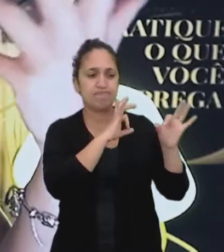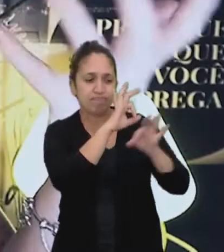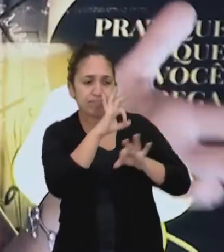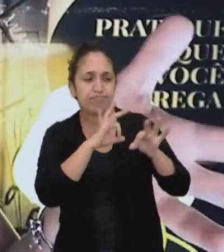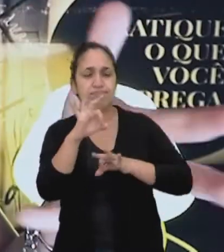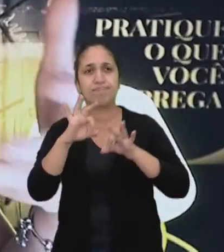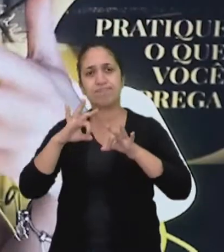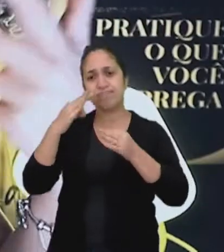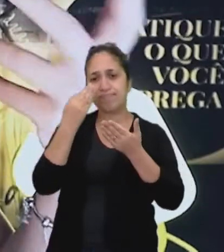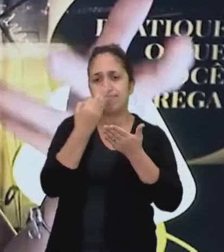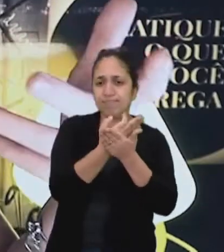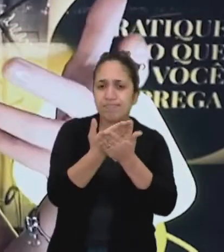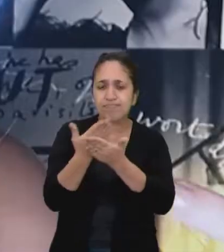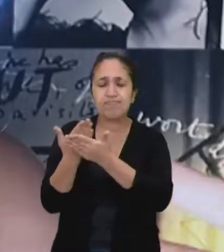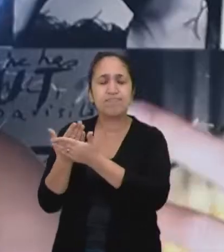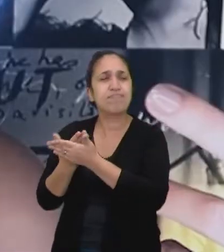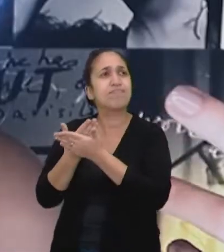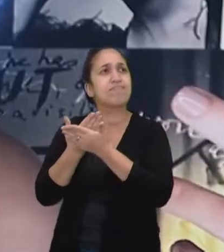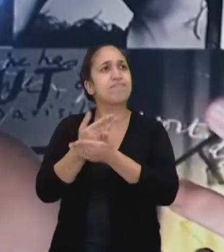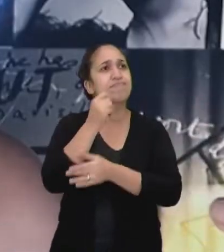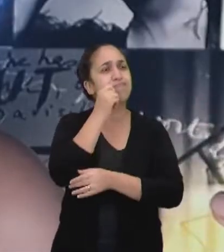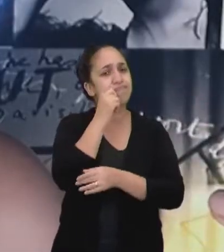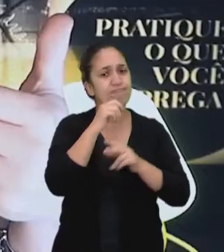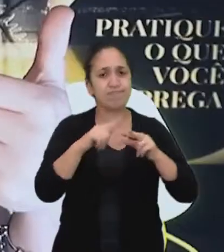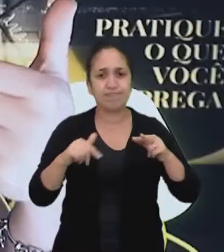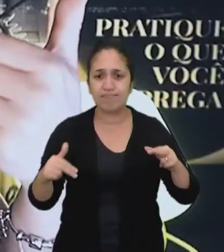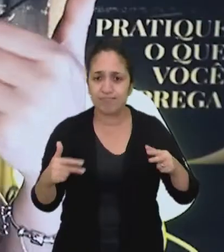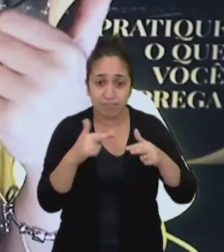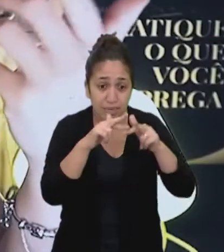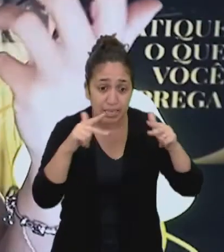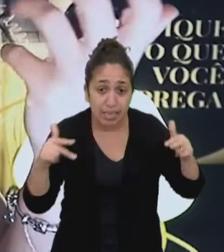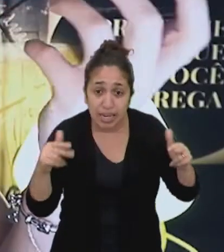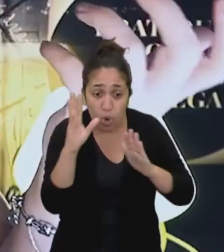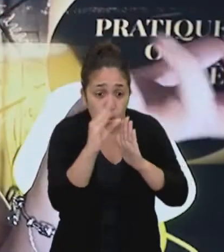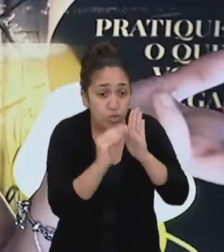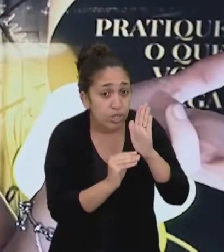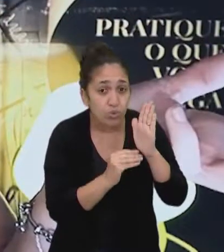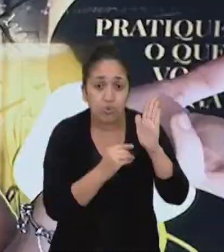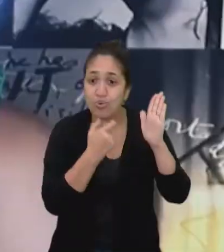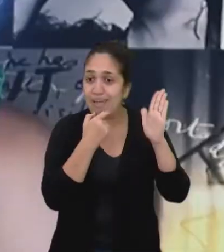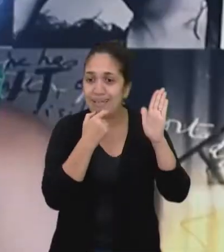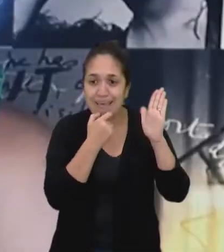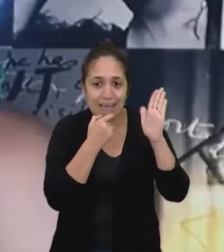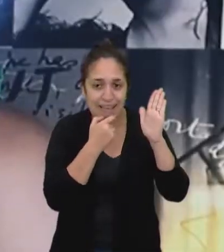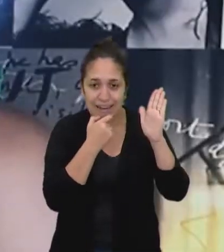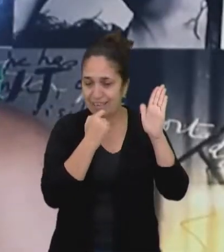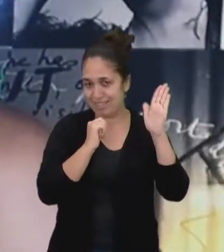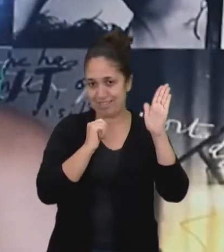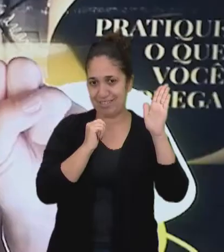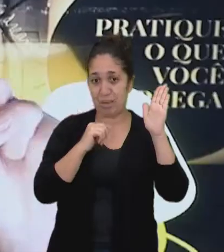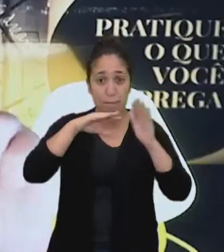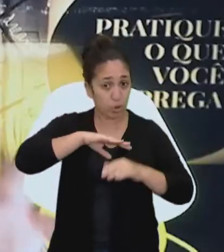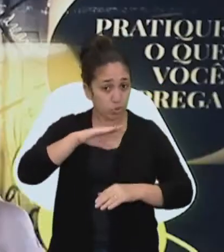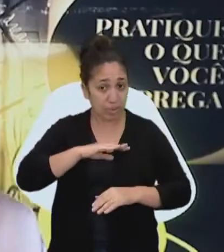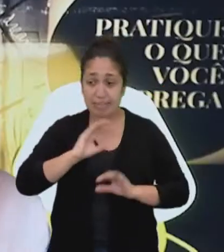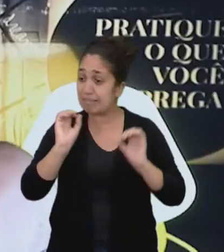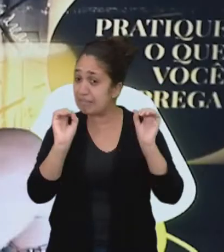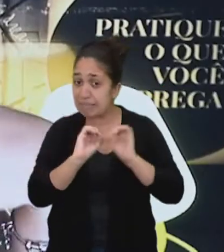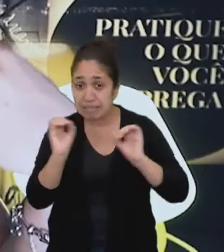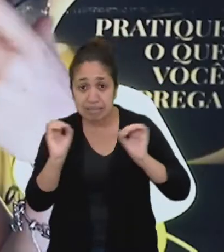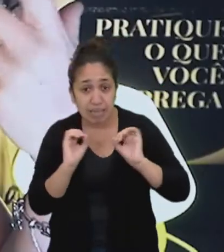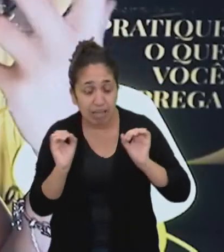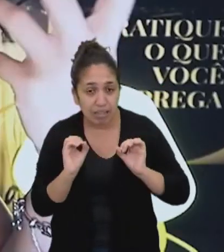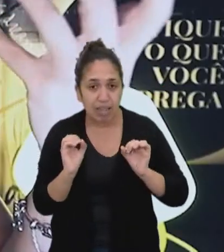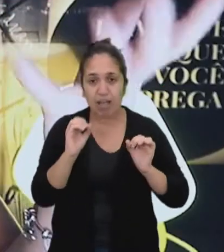fui estudando. O material era só em inglês. Em português nem se falava em marketing de conteúdo. E foi então que